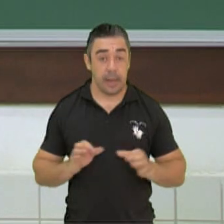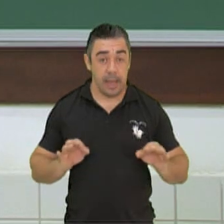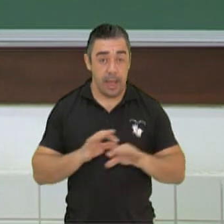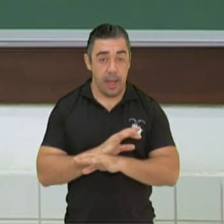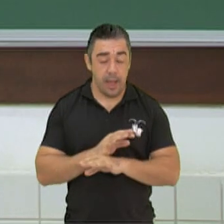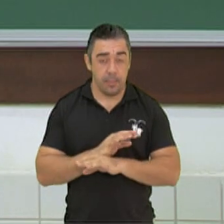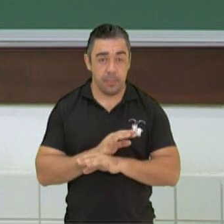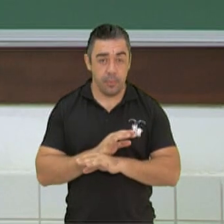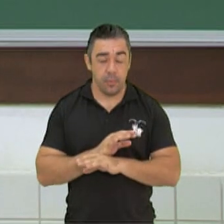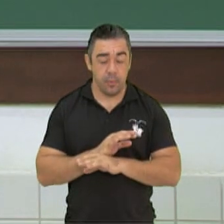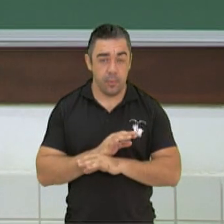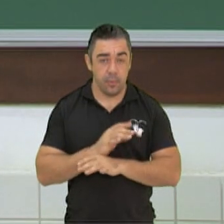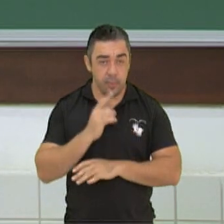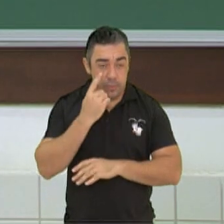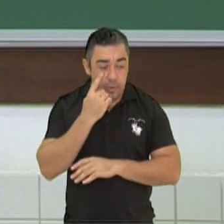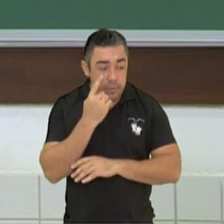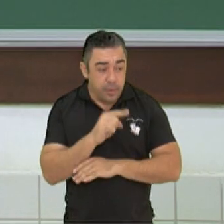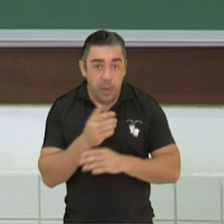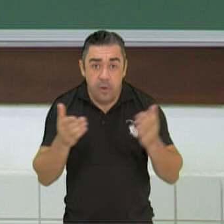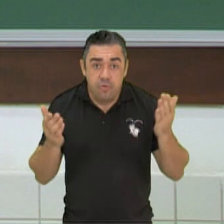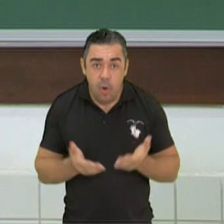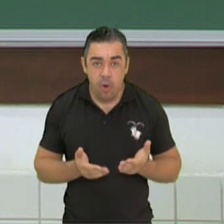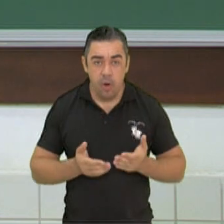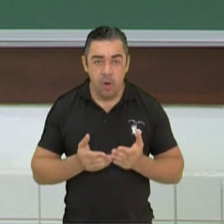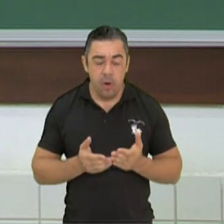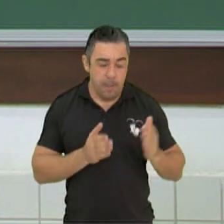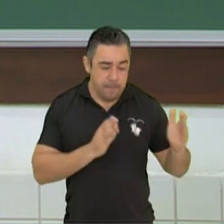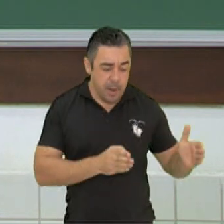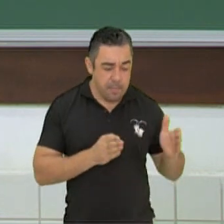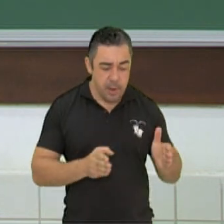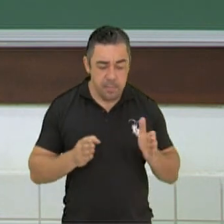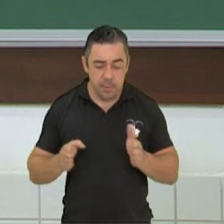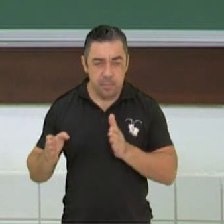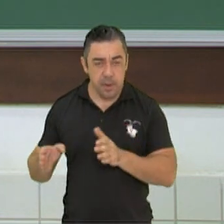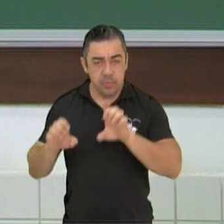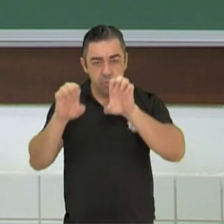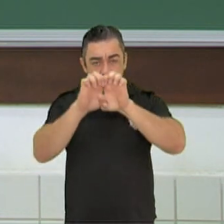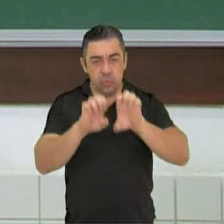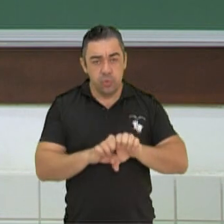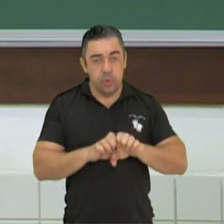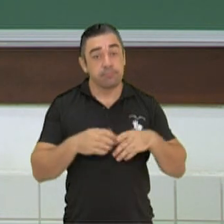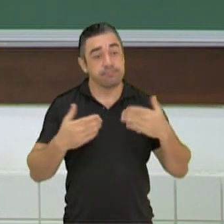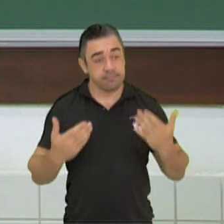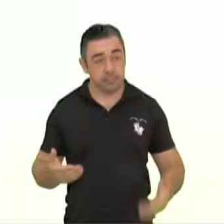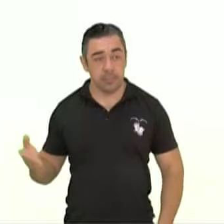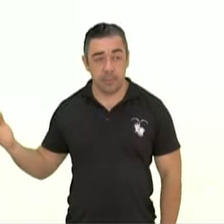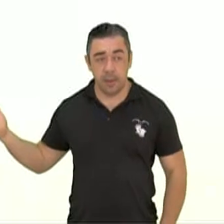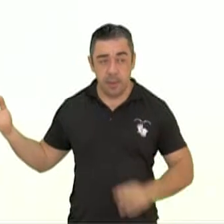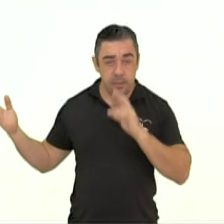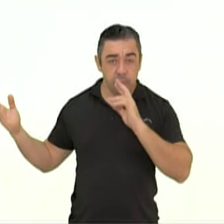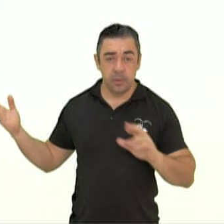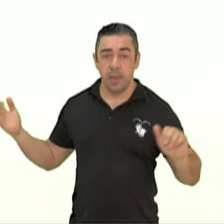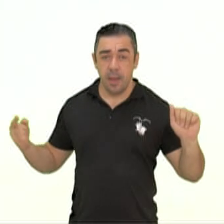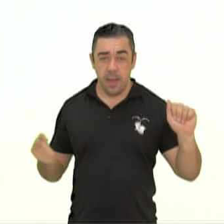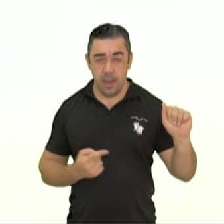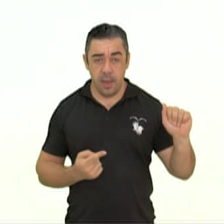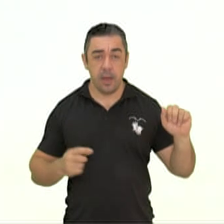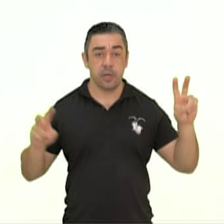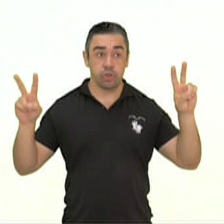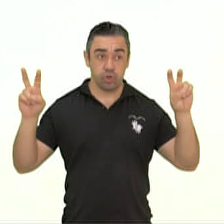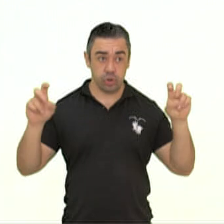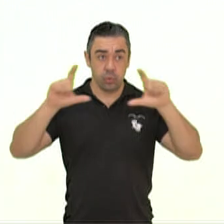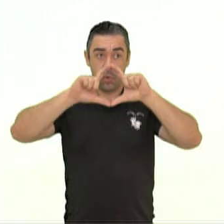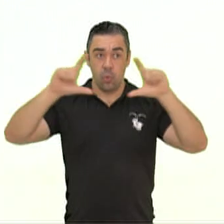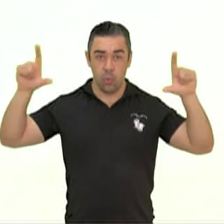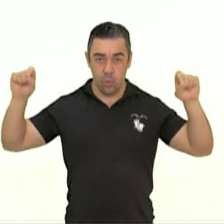Acabamos de verificar, falamos sobre as partes do texto, então só pode ser o